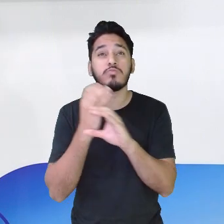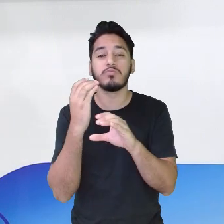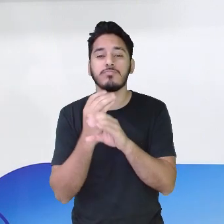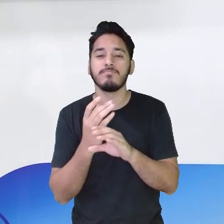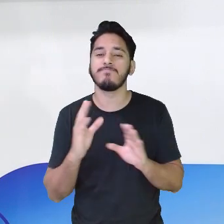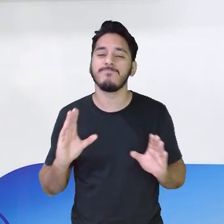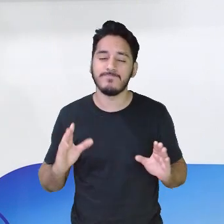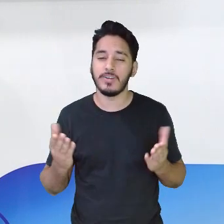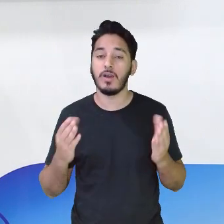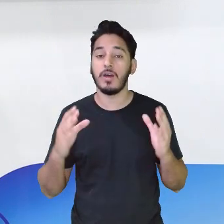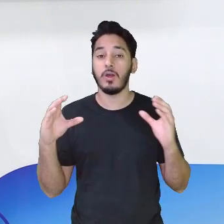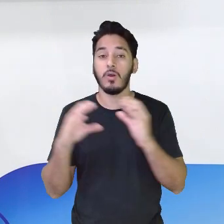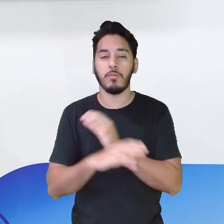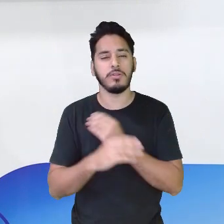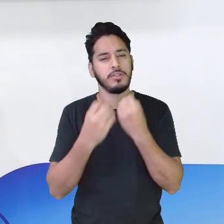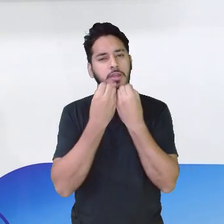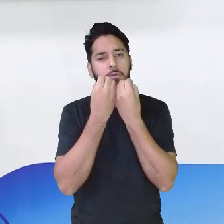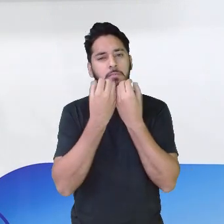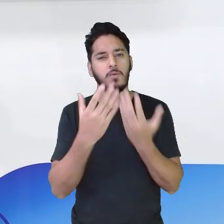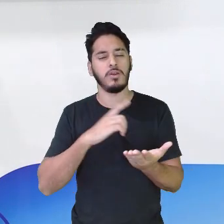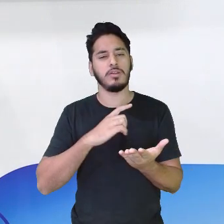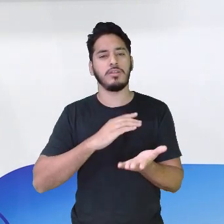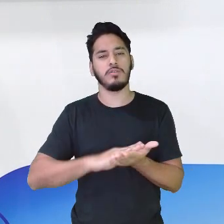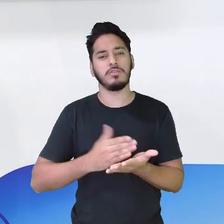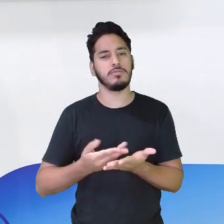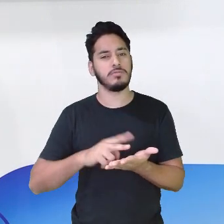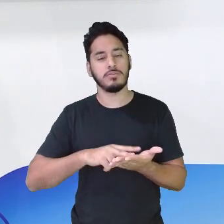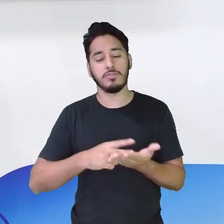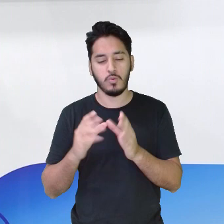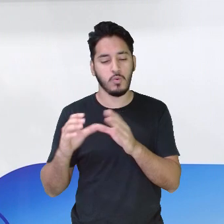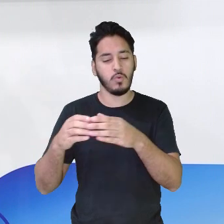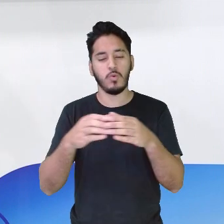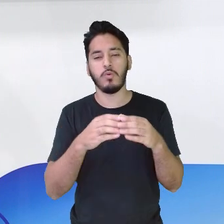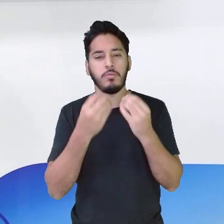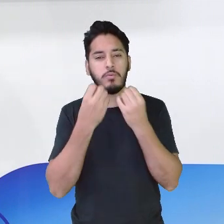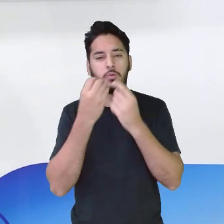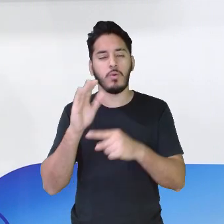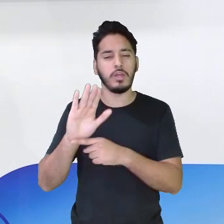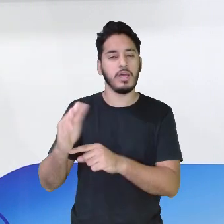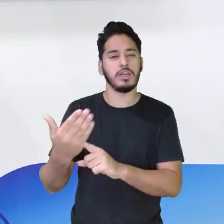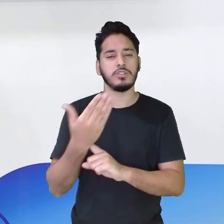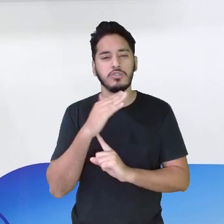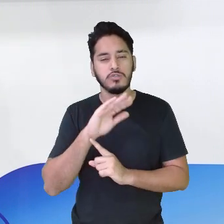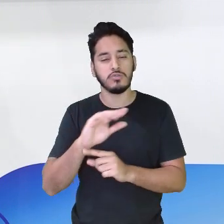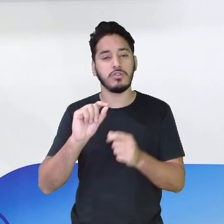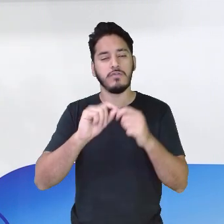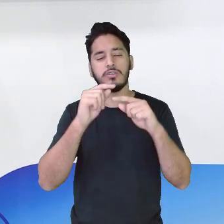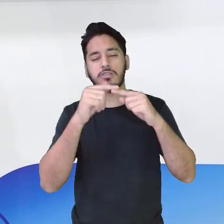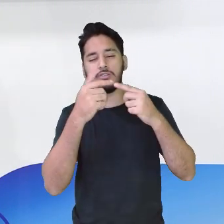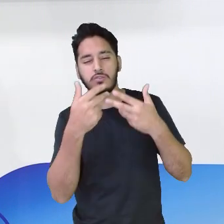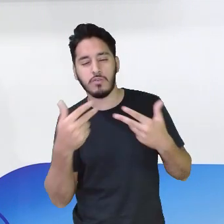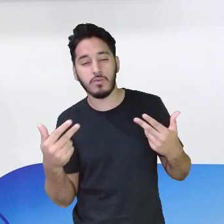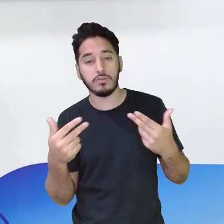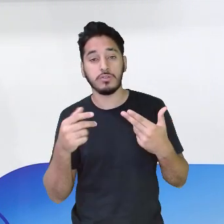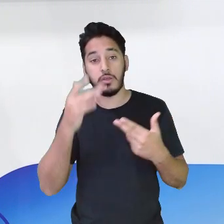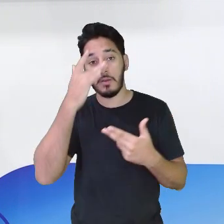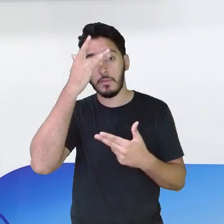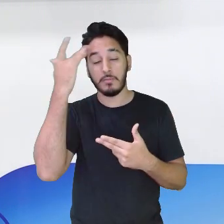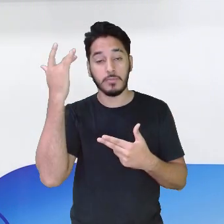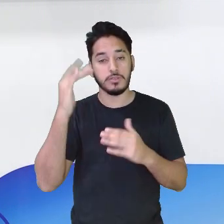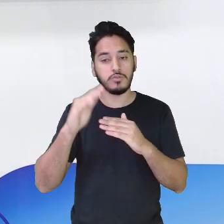é completa, né? Que coisa boa que a gente tem uma equipe que ajuda, que faz com que mais pessoas